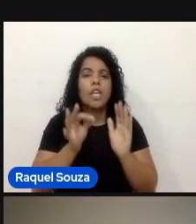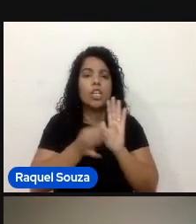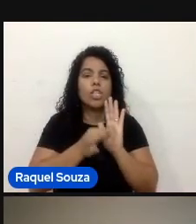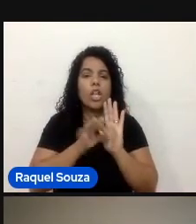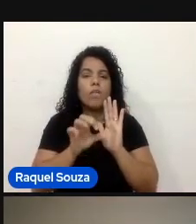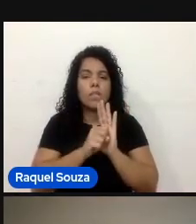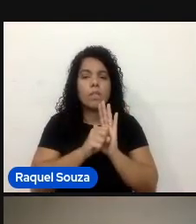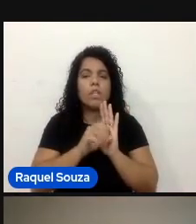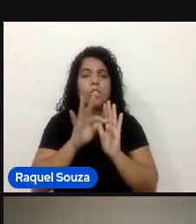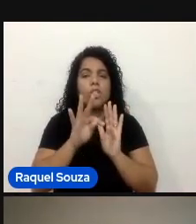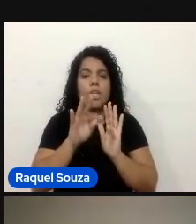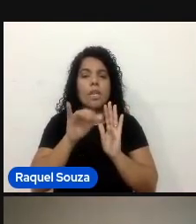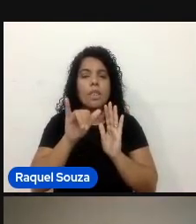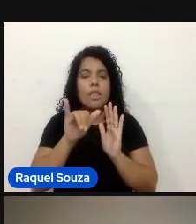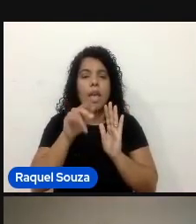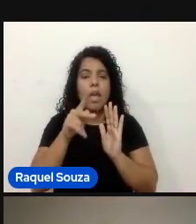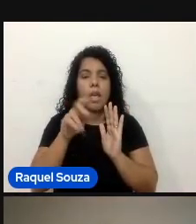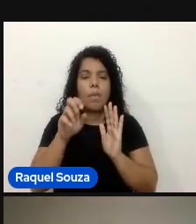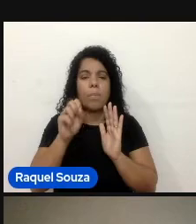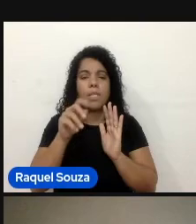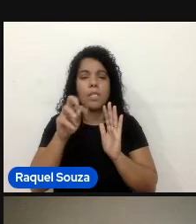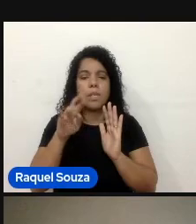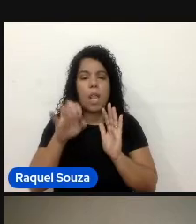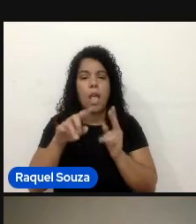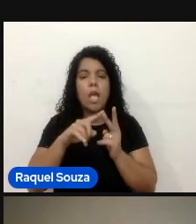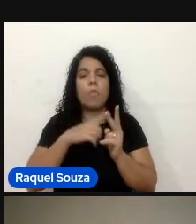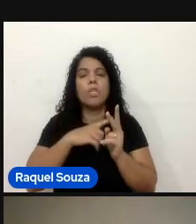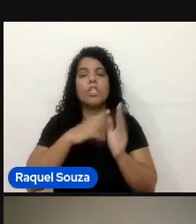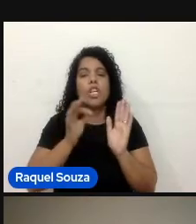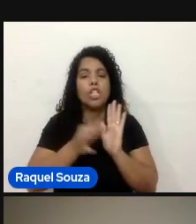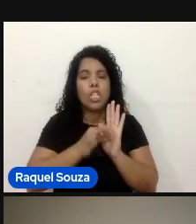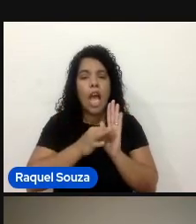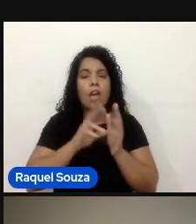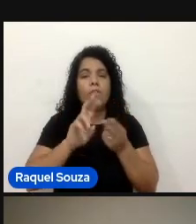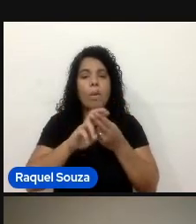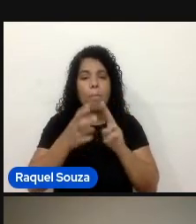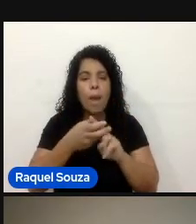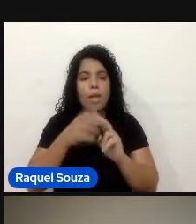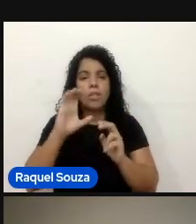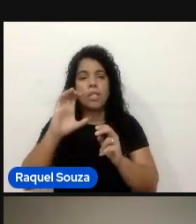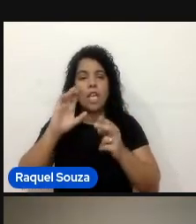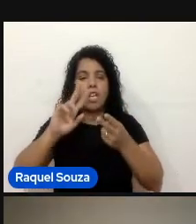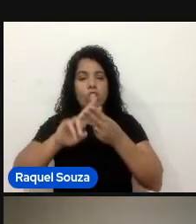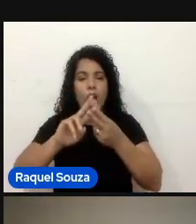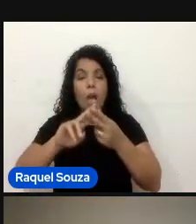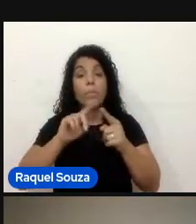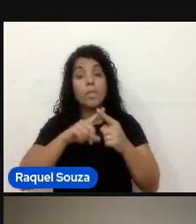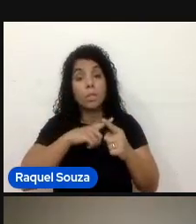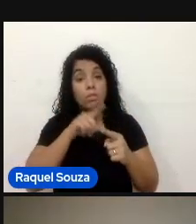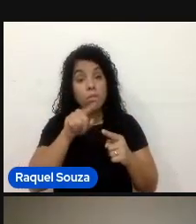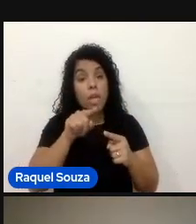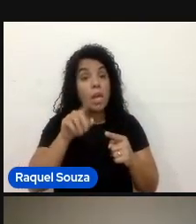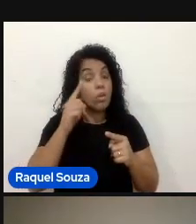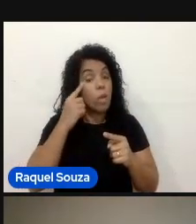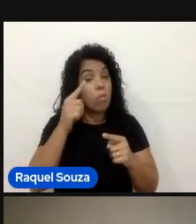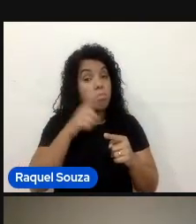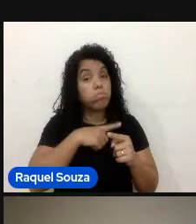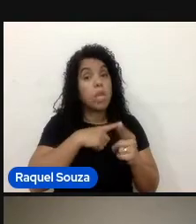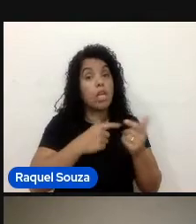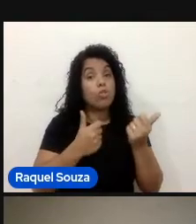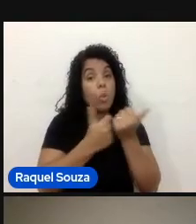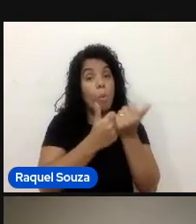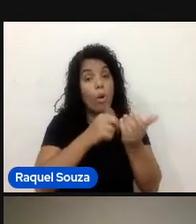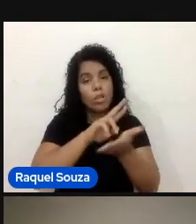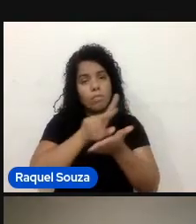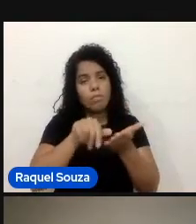TypeScript, Java, Python e também .NET, C#. Ele veio com a premissa de ter suporte a múltiplos browsers,